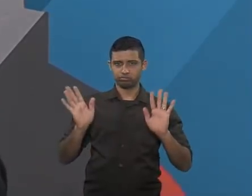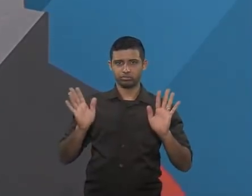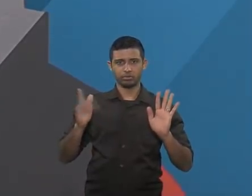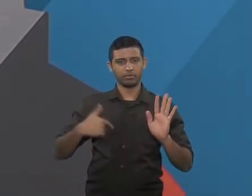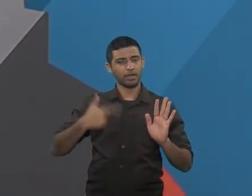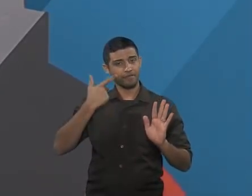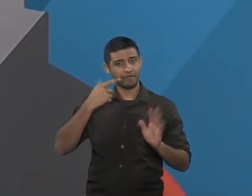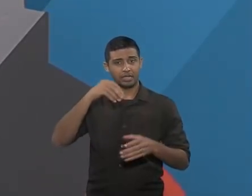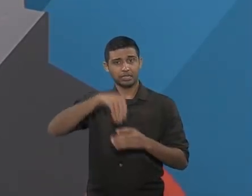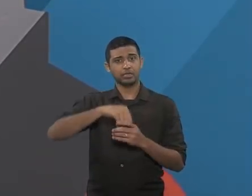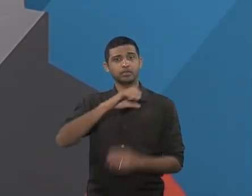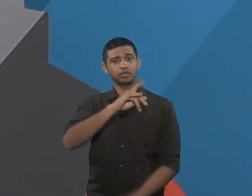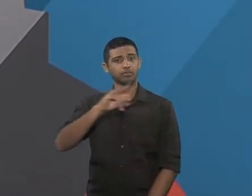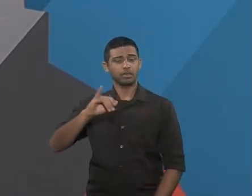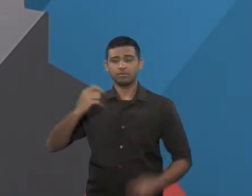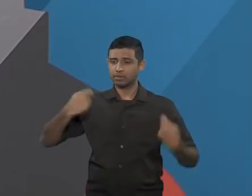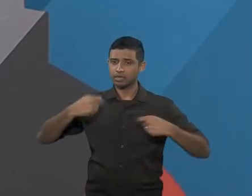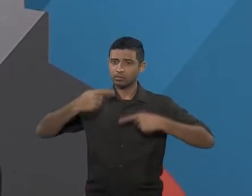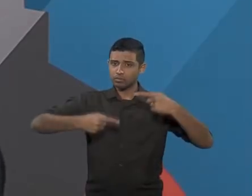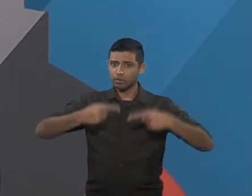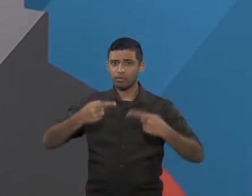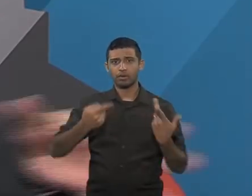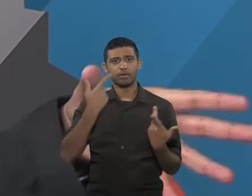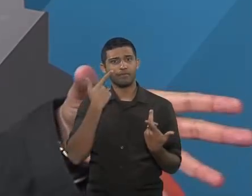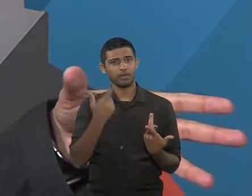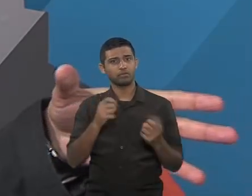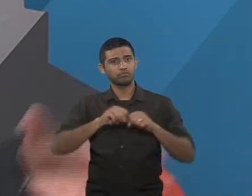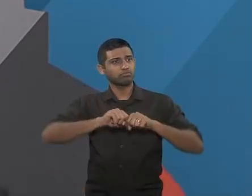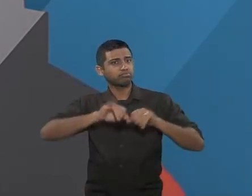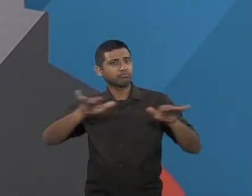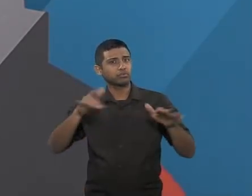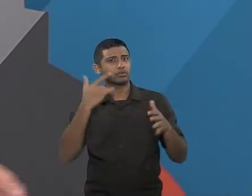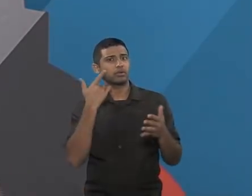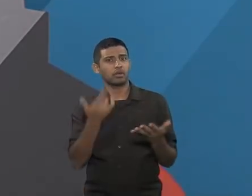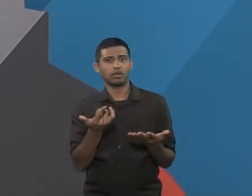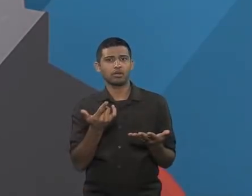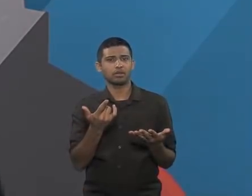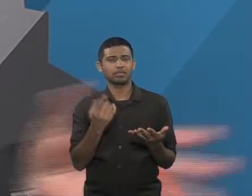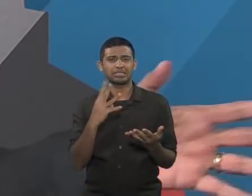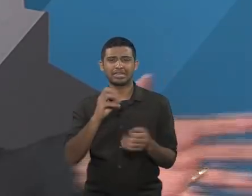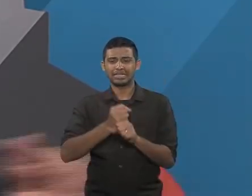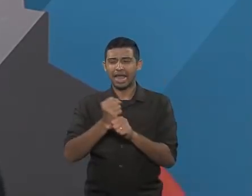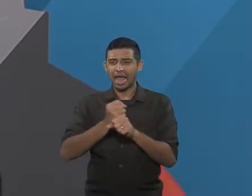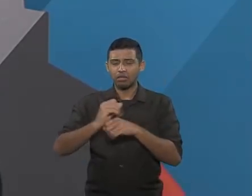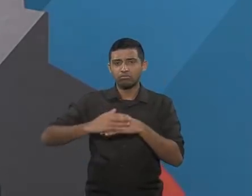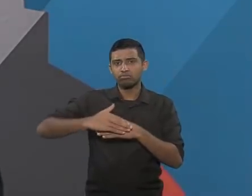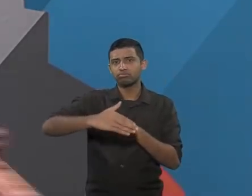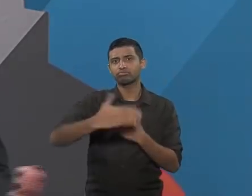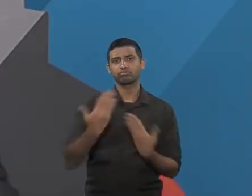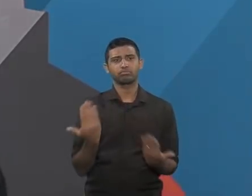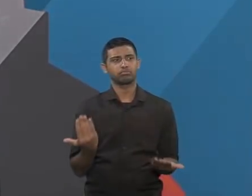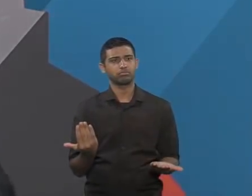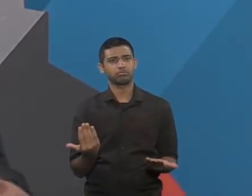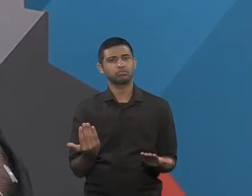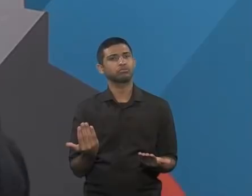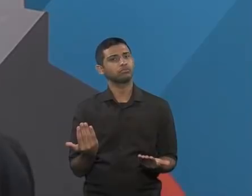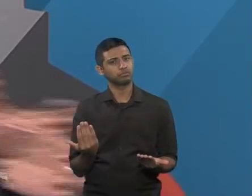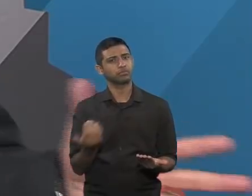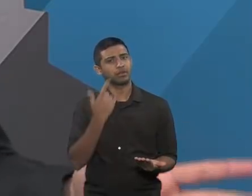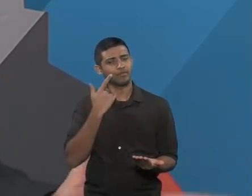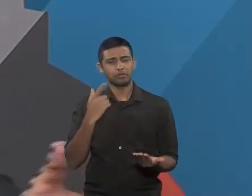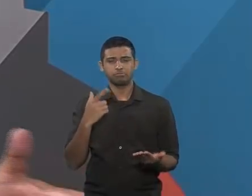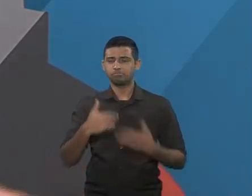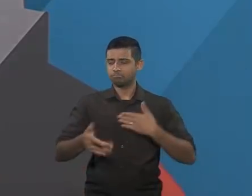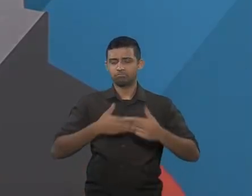discussão agora tem que ser feita na CPI. Estamos falando de distribuição de gás, de uma outorga de mais 30 anos, mais 25 anos, mais 30 anos,